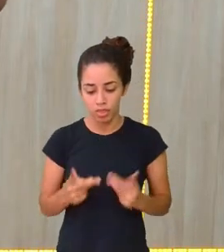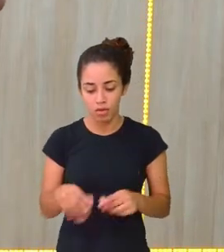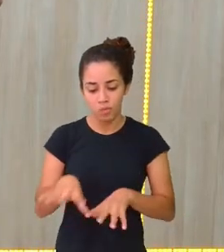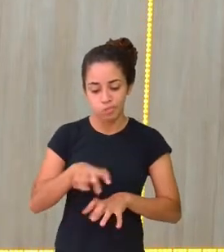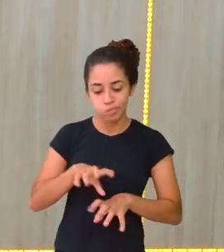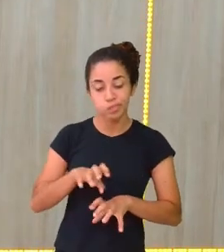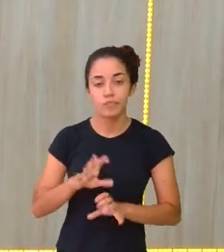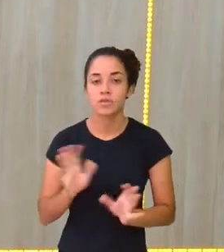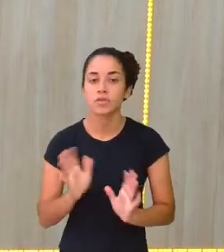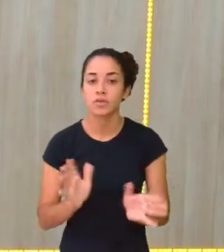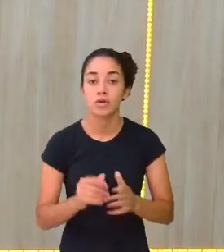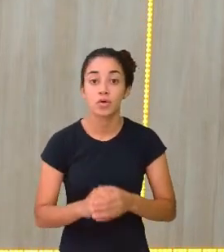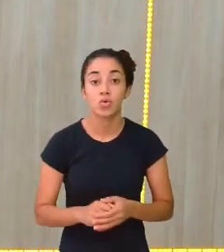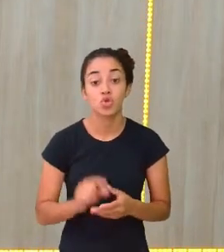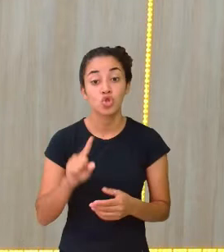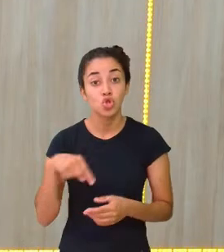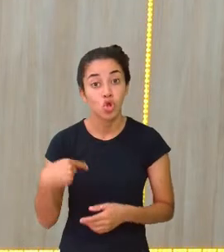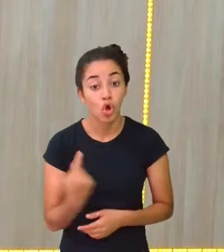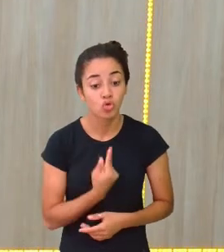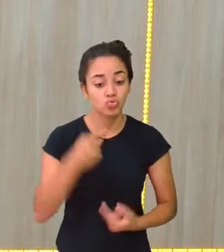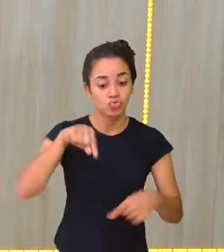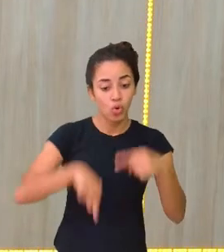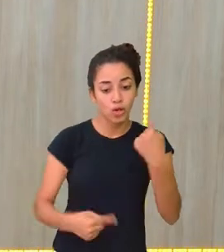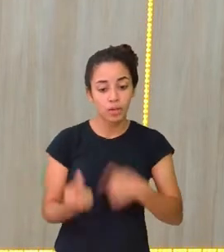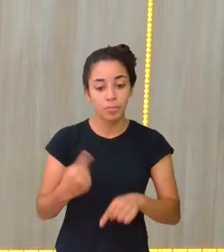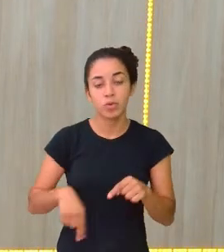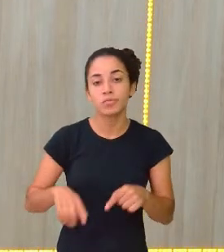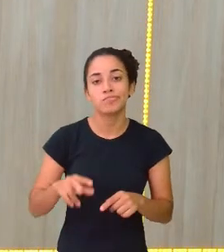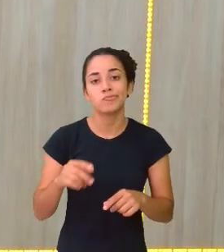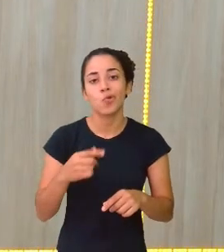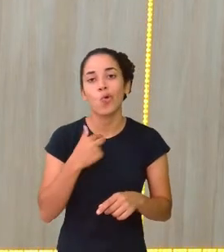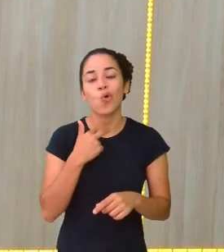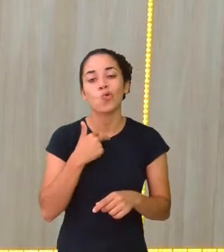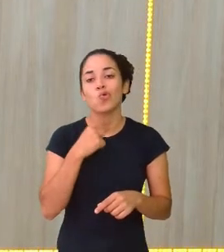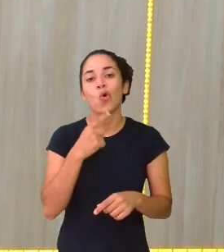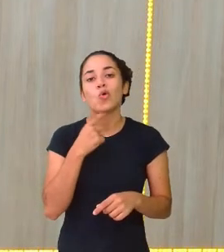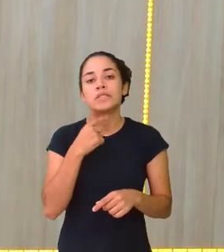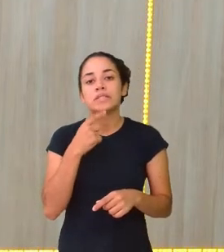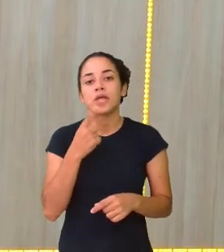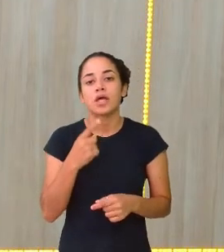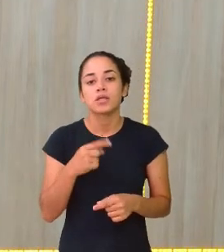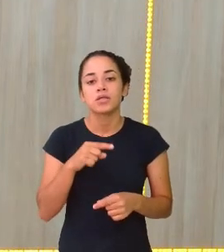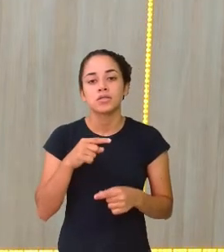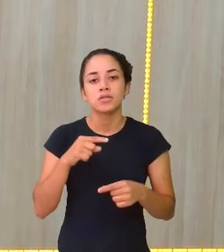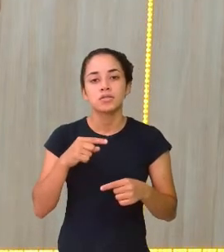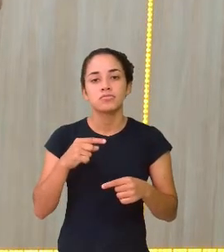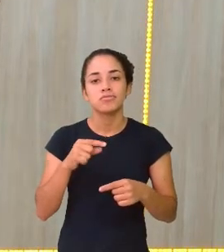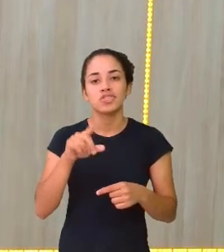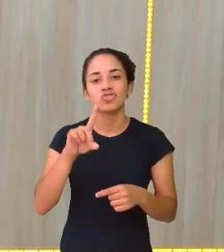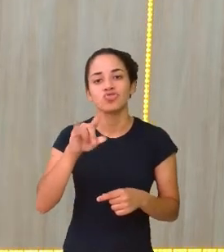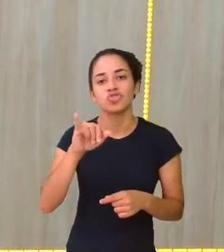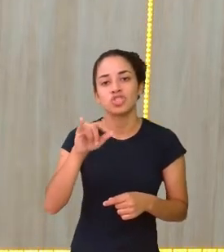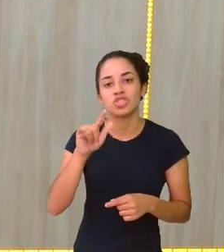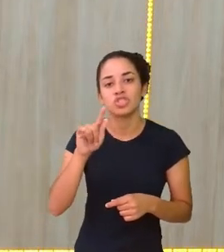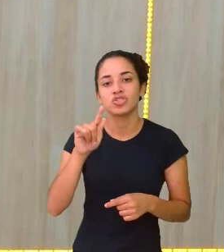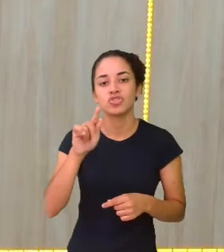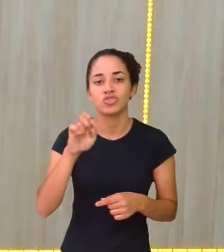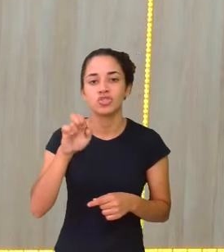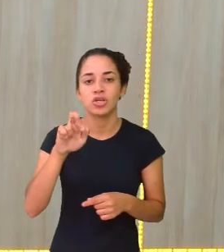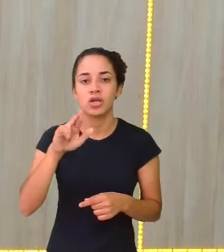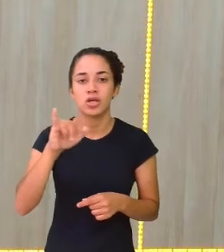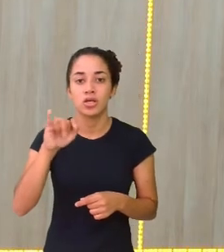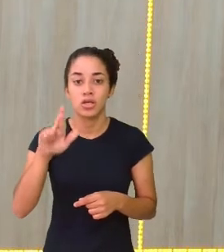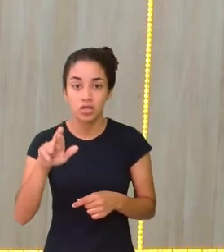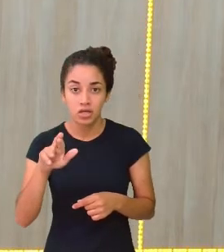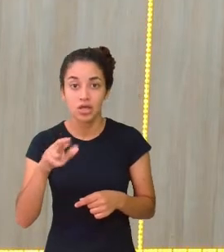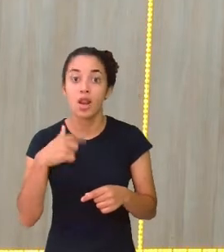O nosso organismo não tem a capacidade, pessoal, de digerir. Então, mas elas são muito importantes. Por quê? Vão formar as